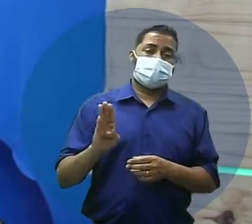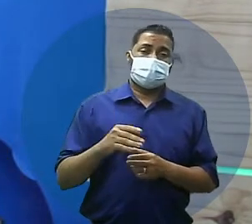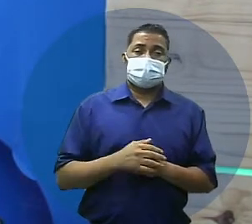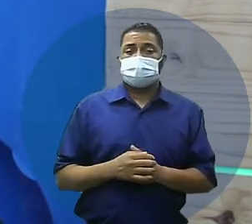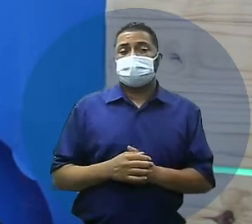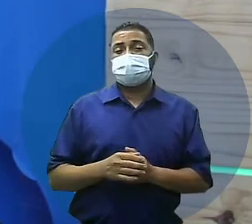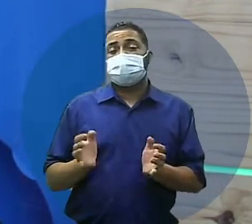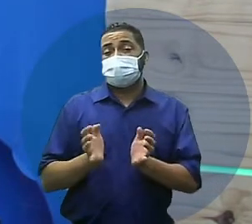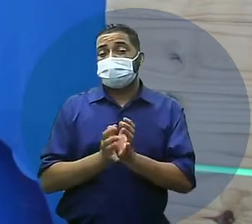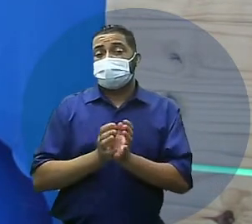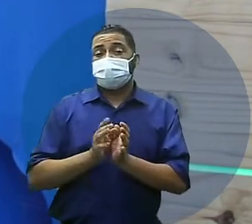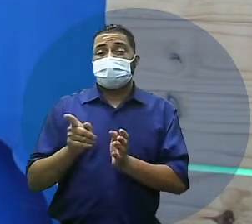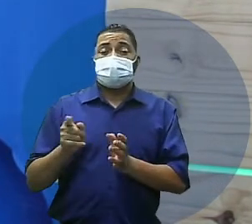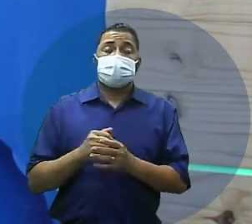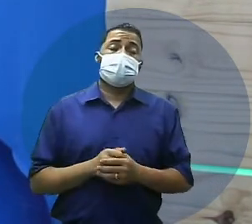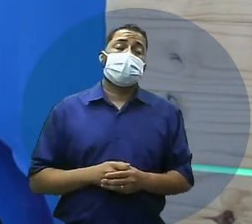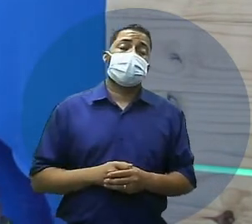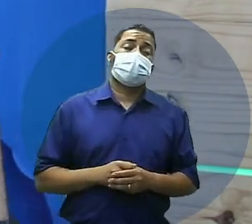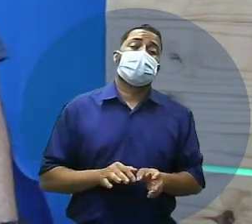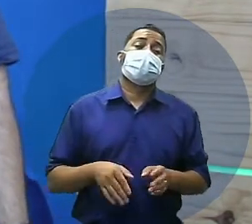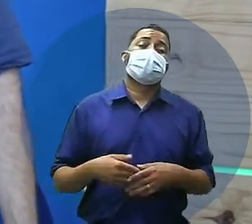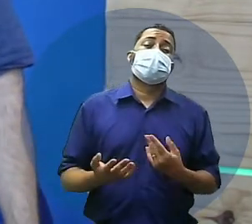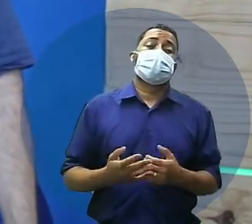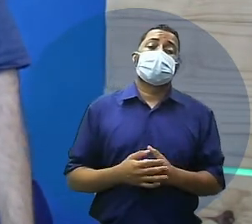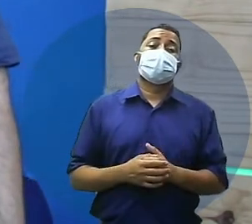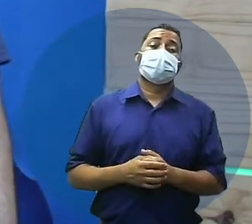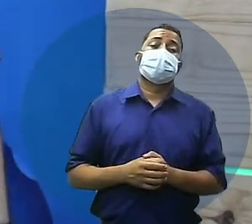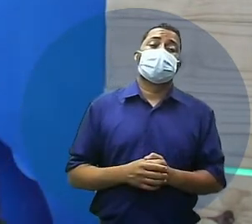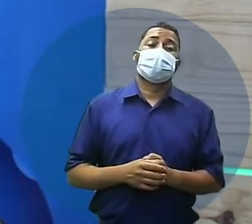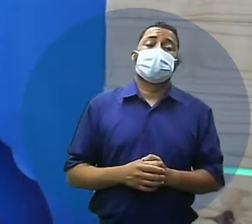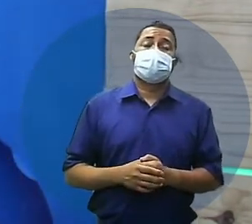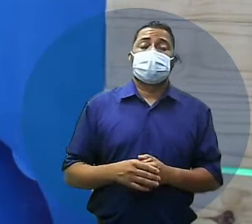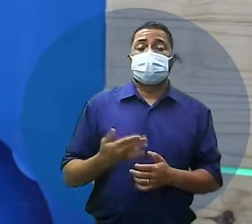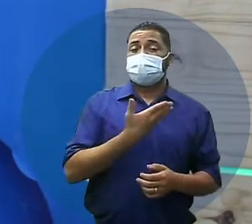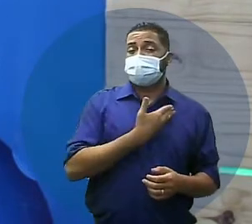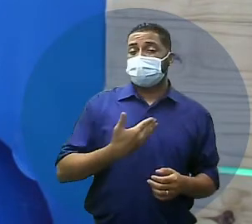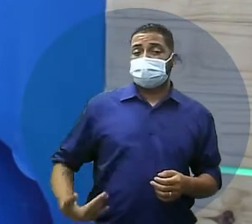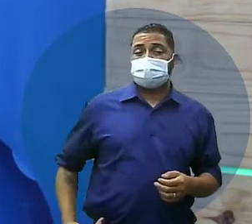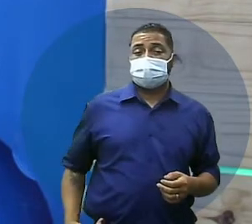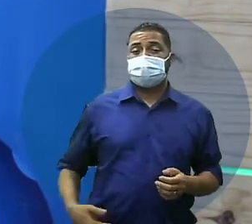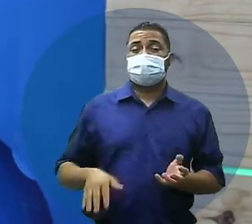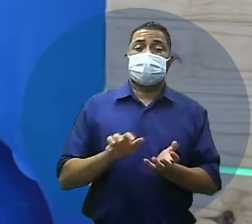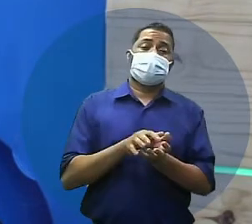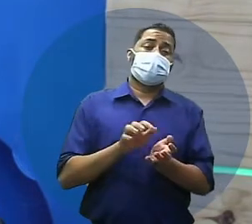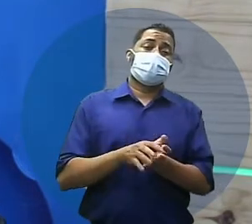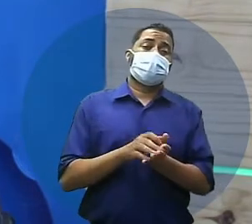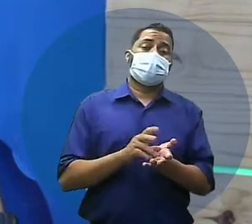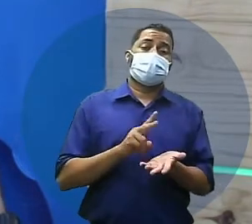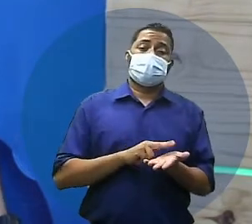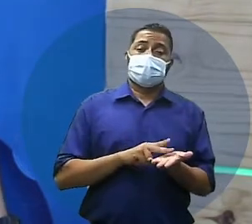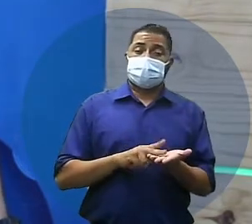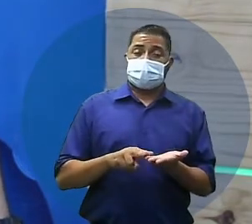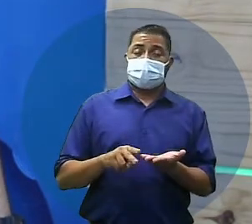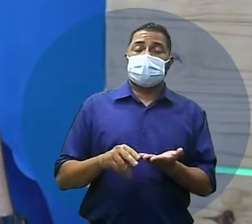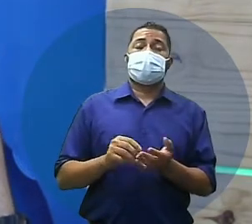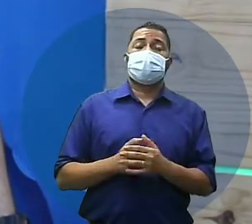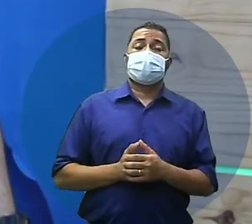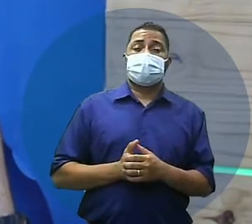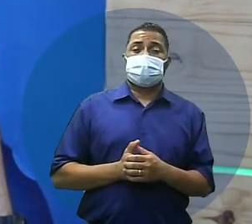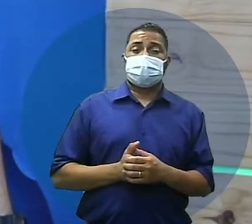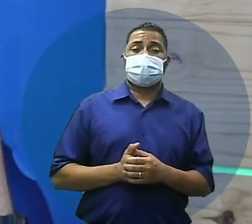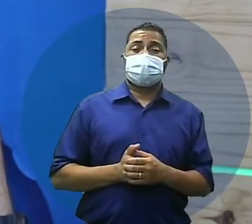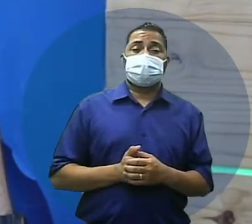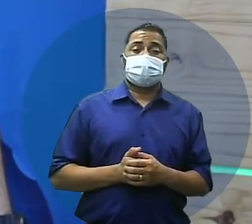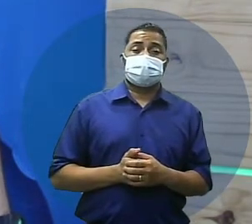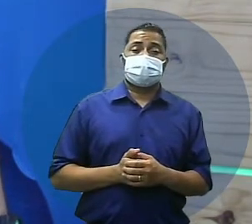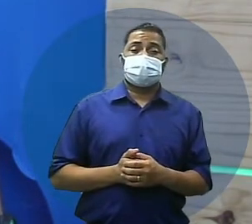esse o partido da época que ele já compunha, e ele foi governador de Pernambuco por diversos mandatos,